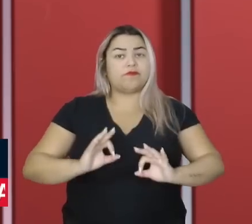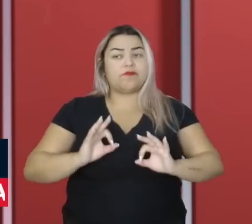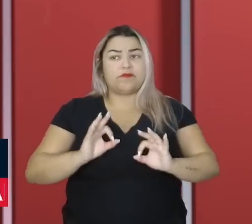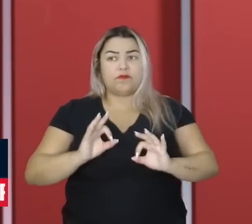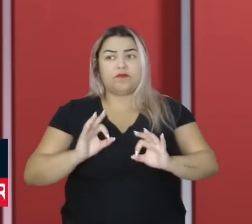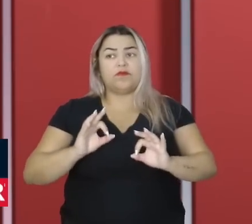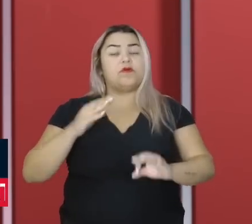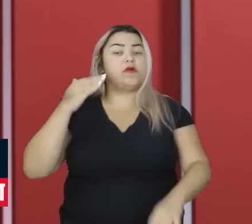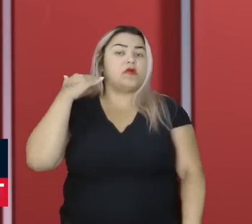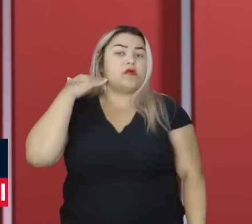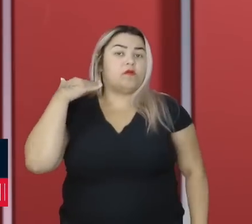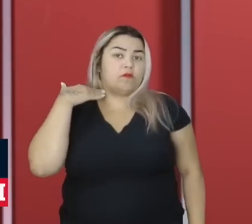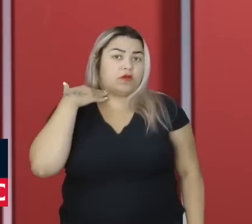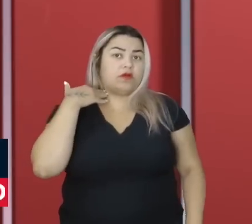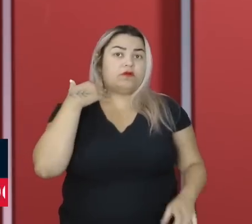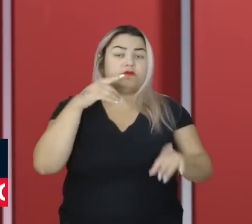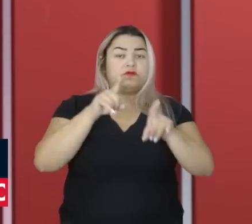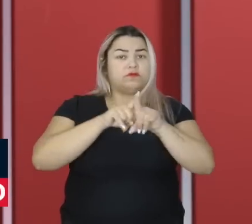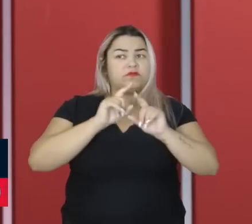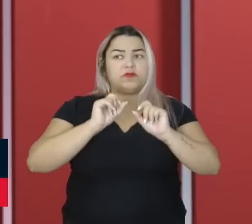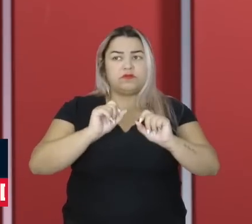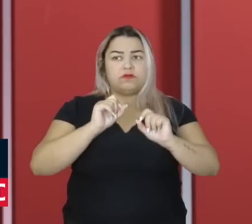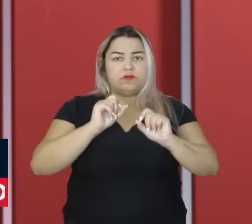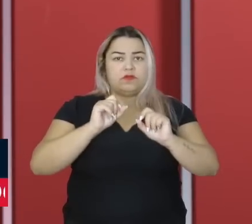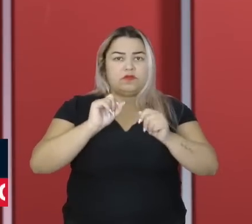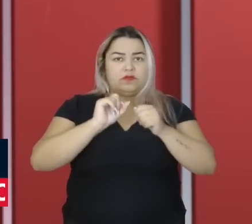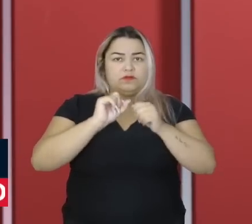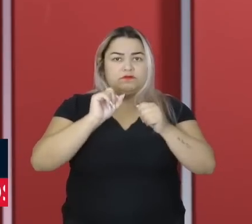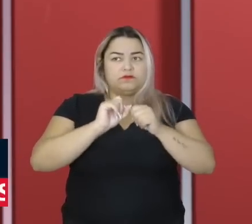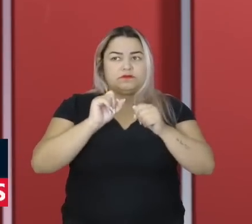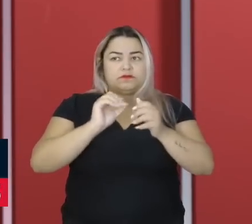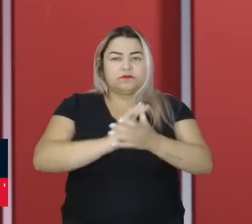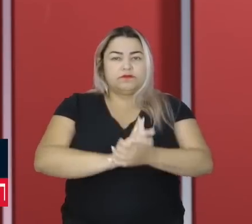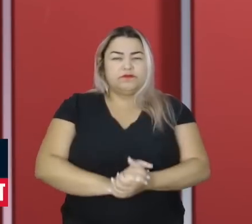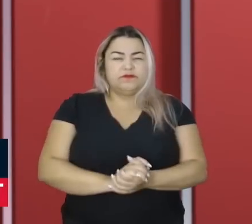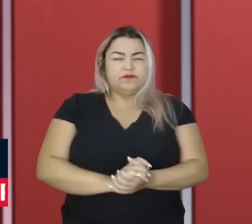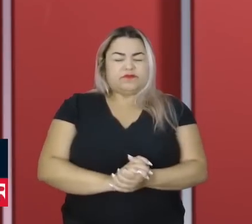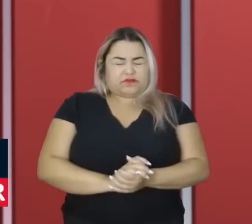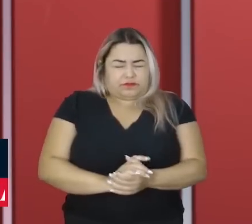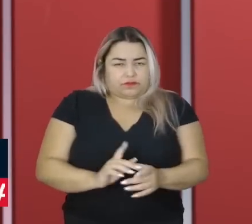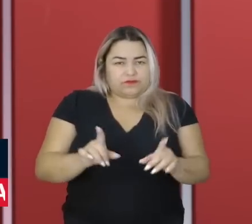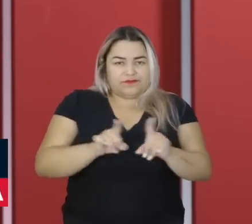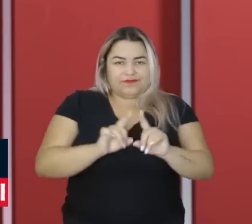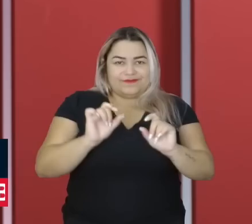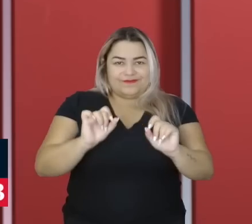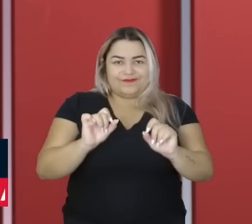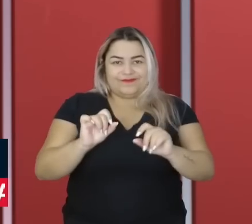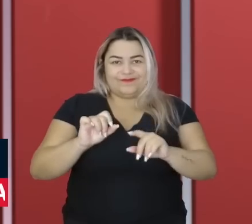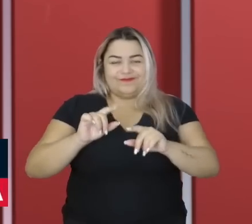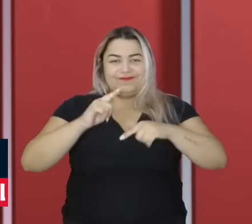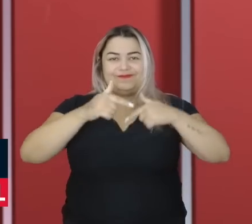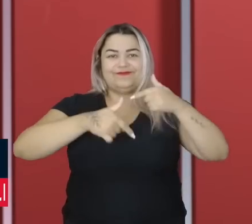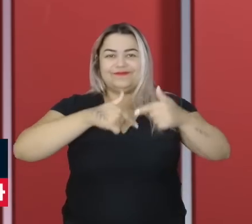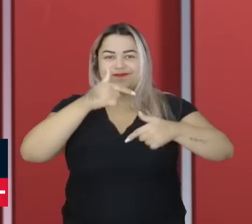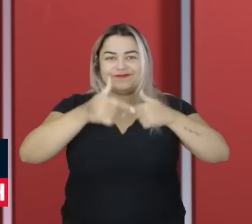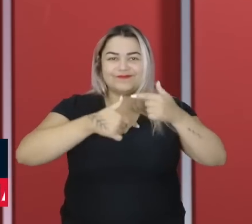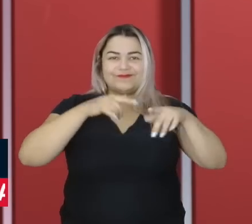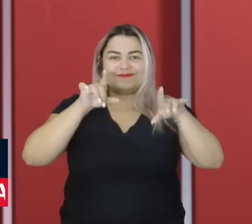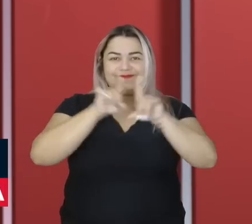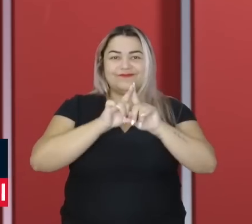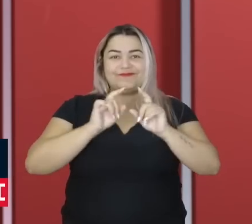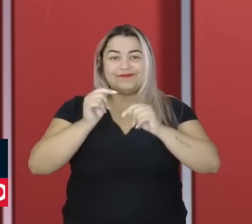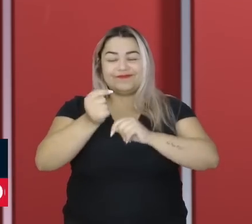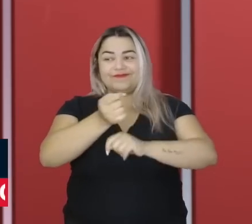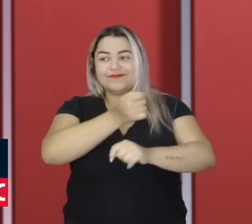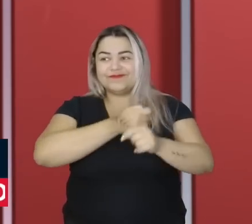que o Banco Central está fazendo com que tenha essa taxa de juros? Isso tem implicação na geração de emprego, porque os empresários não querem investir, o